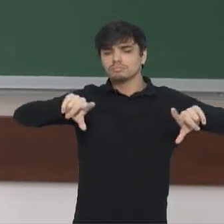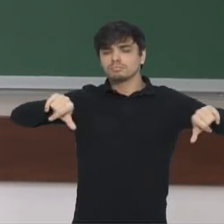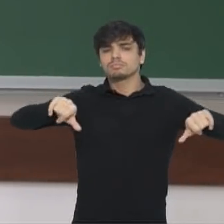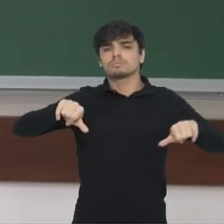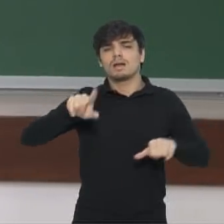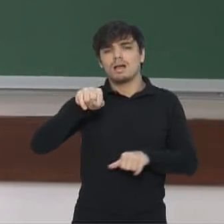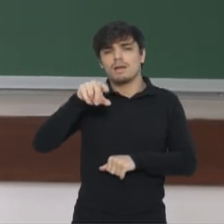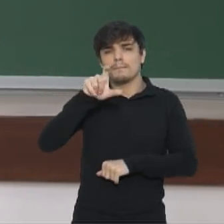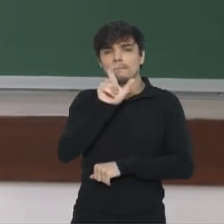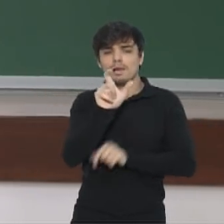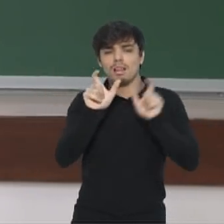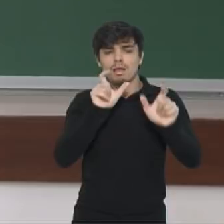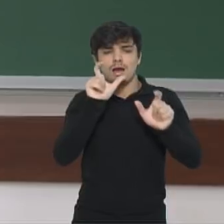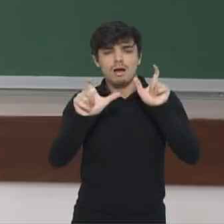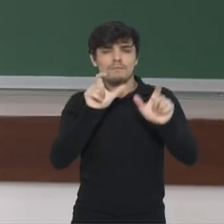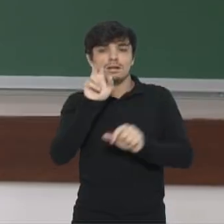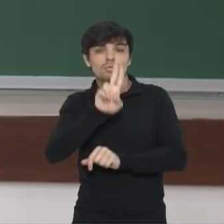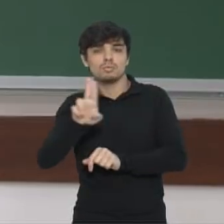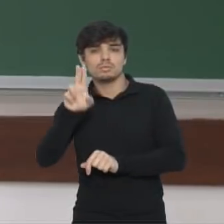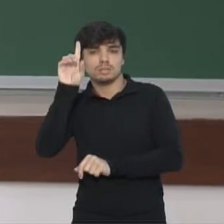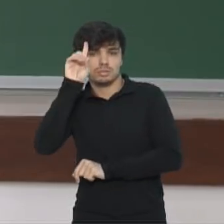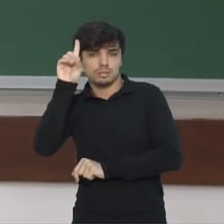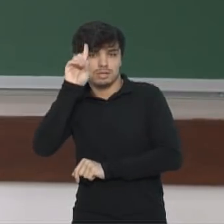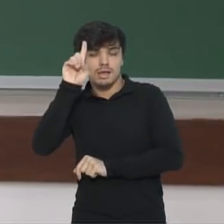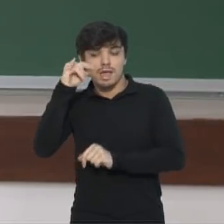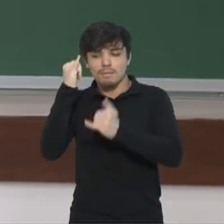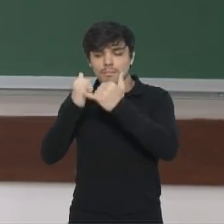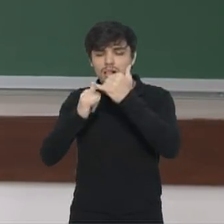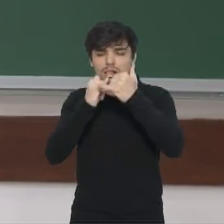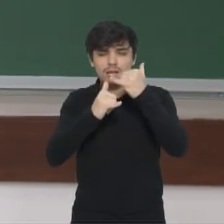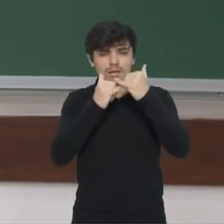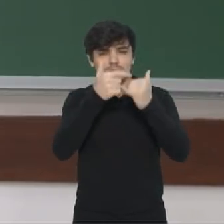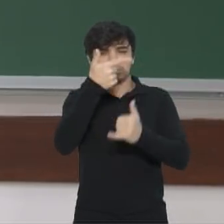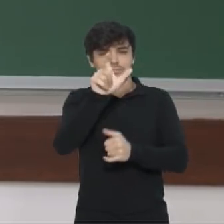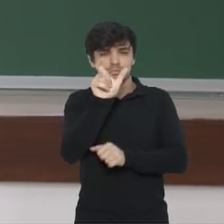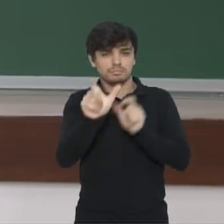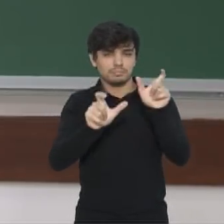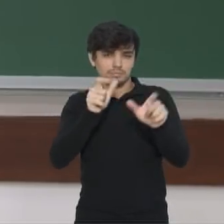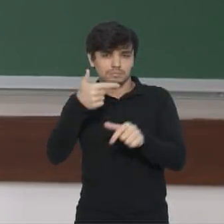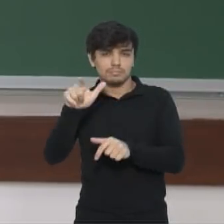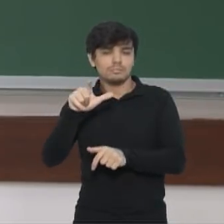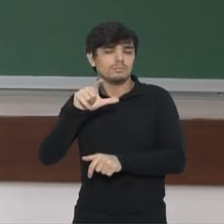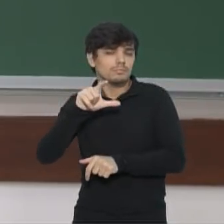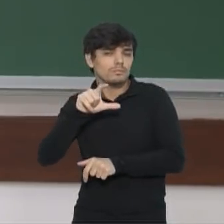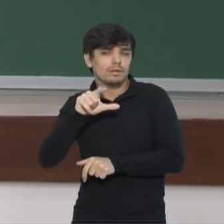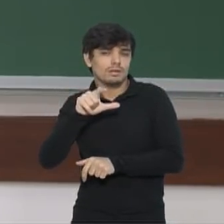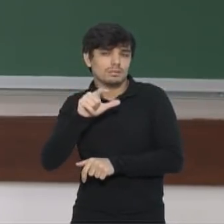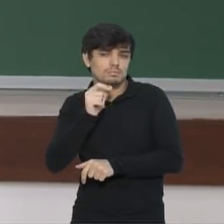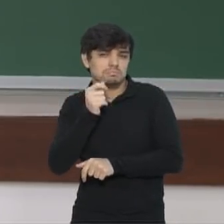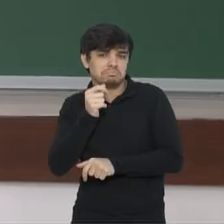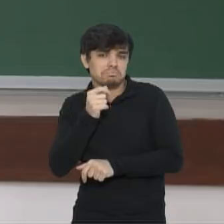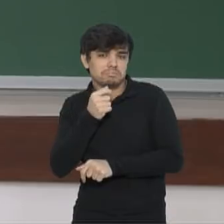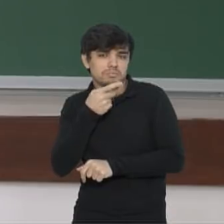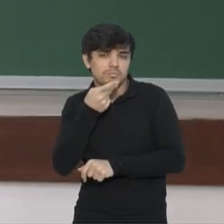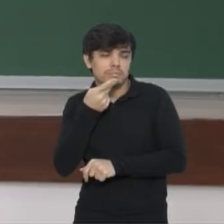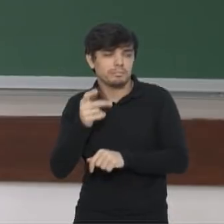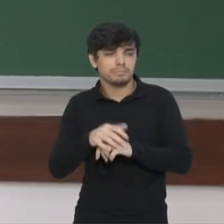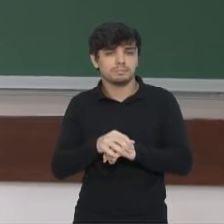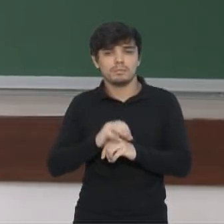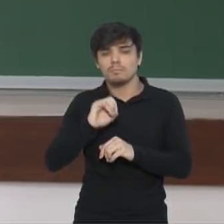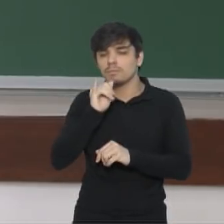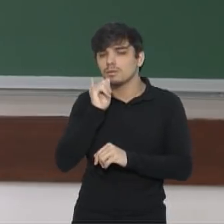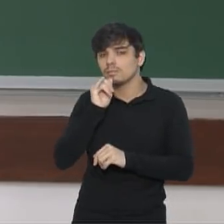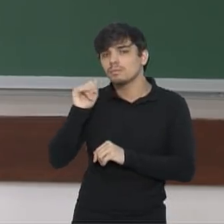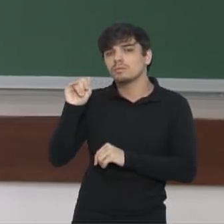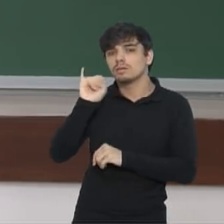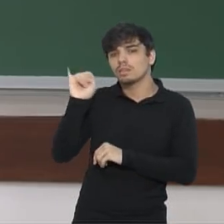nós falamos no nosso dia a dia e que são muito parecidas com outras de outros idiomas, como por exemplo no italiano, ou no